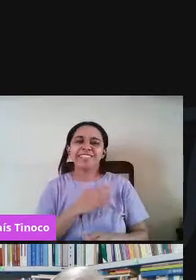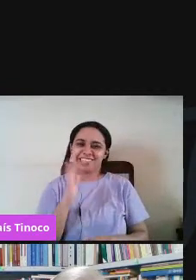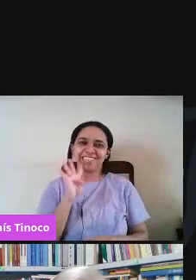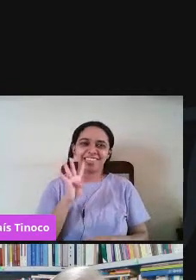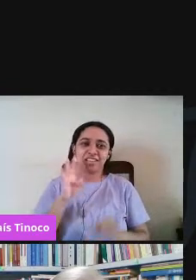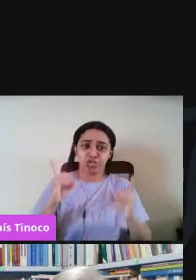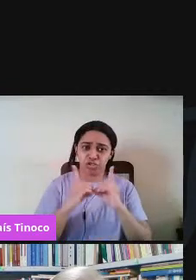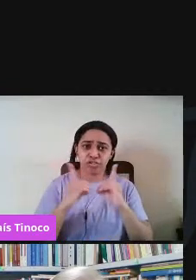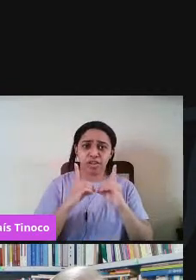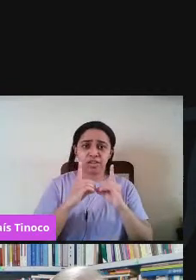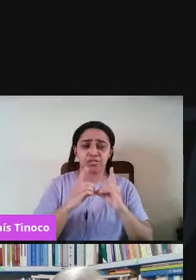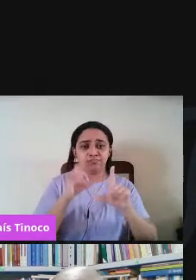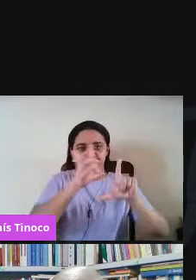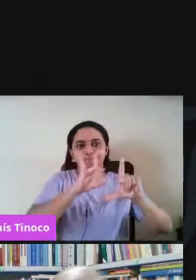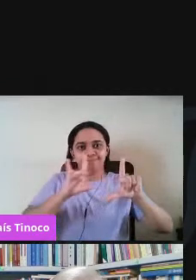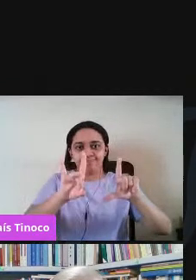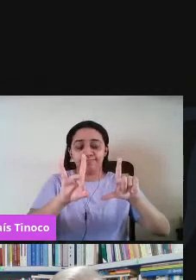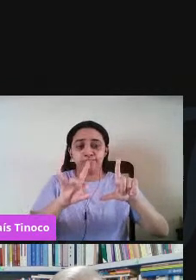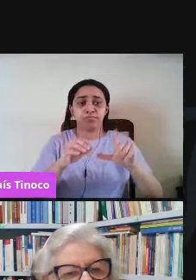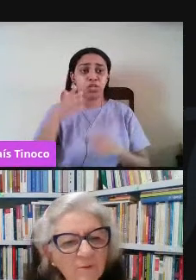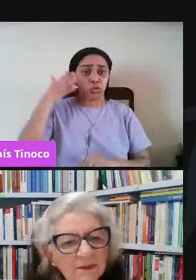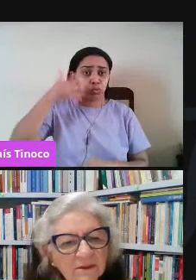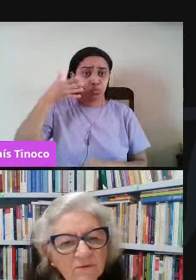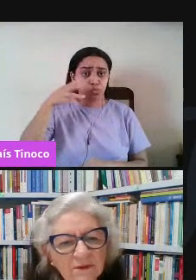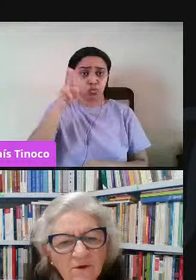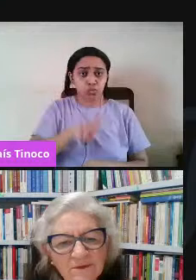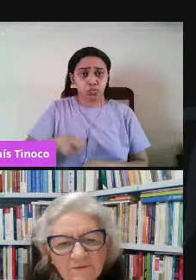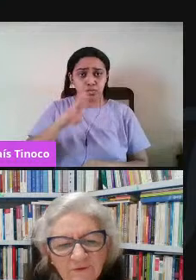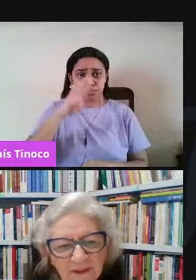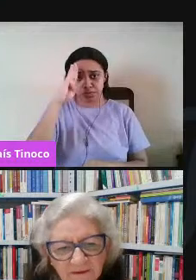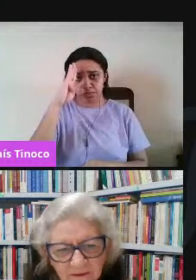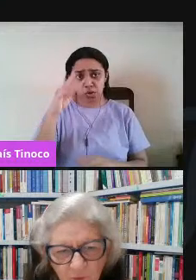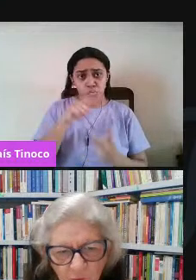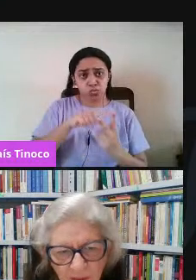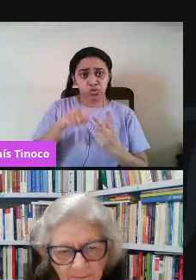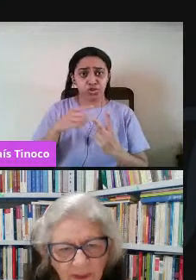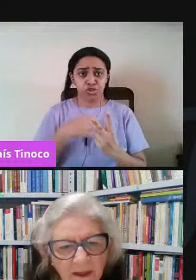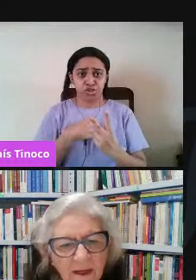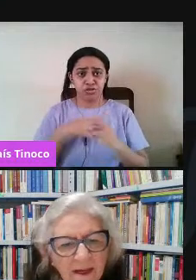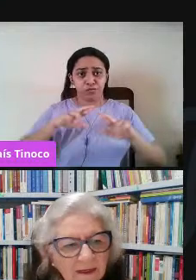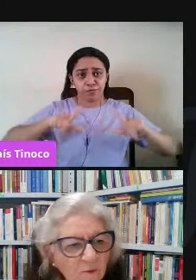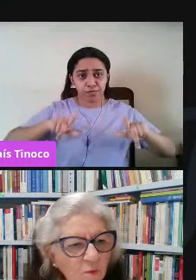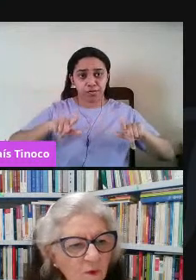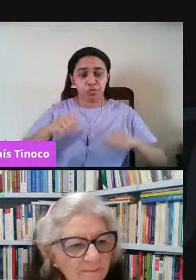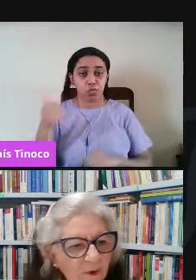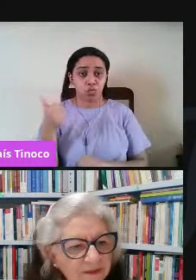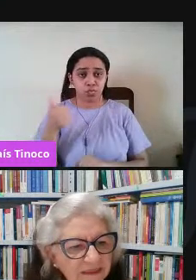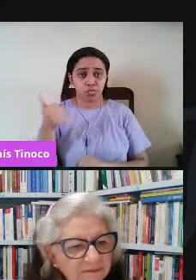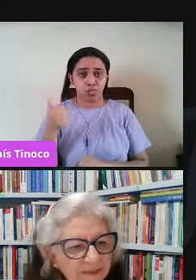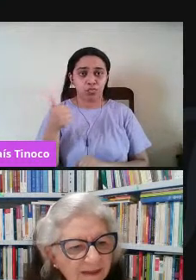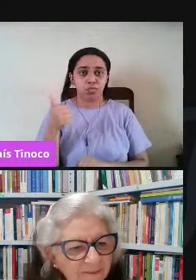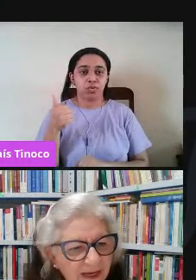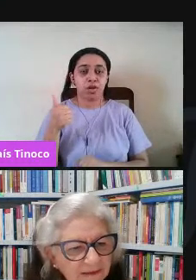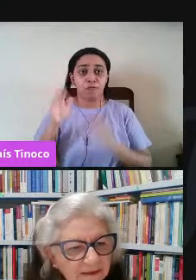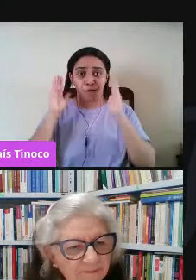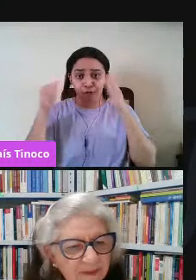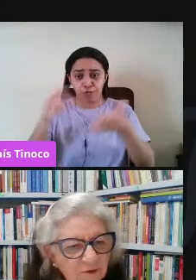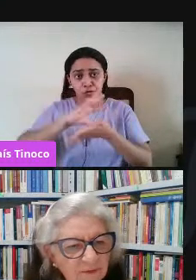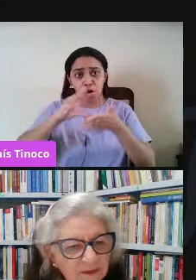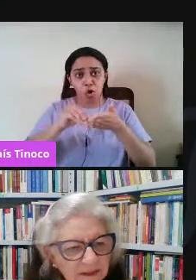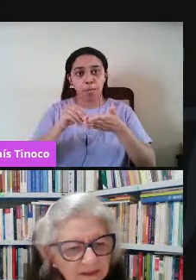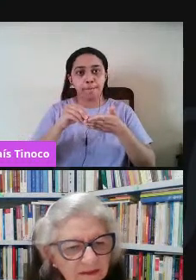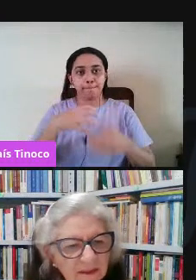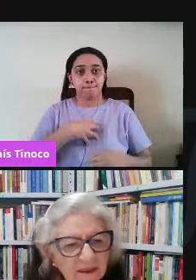compartilhei. Discurso é usado principalmente de duas formas diferentes. Uma, uma abordagem